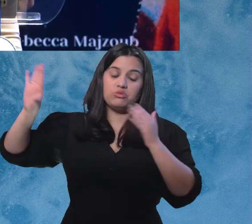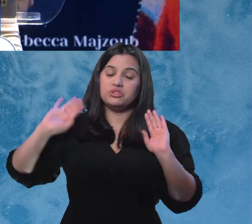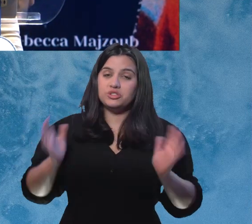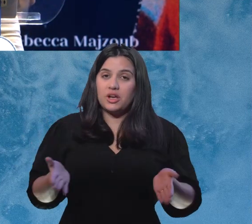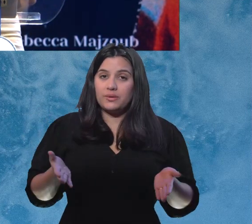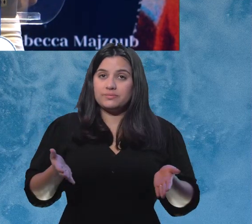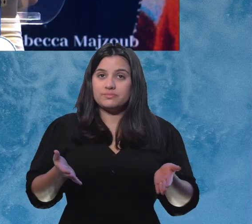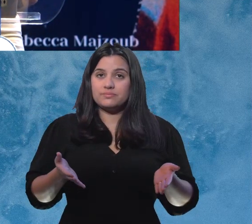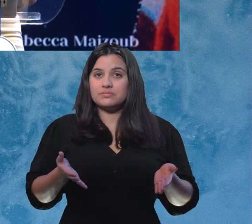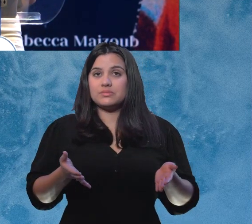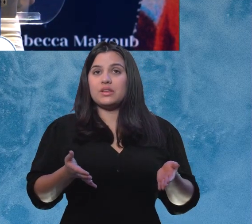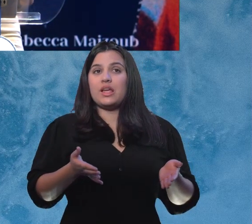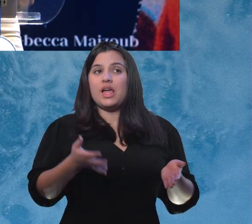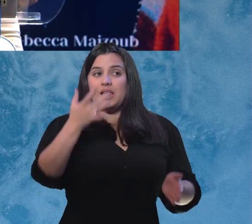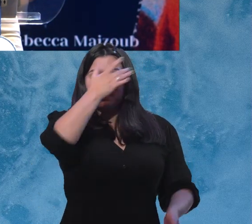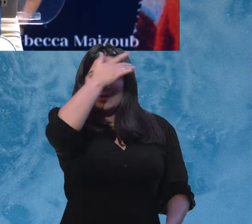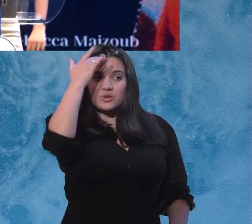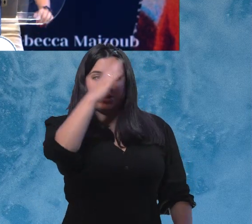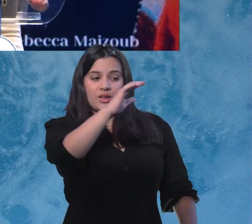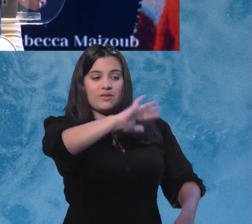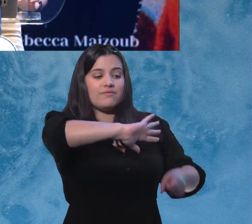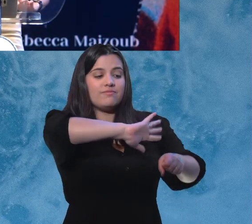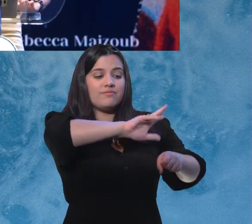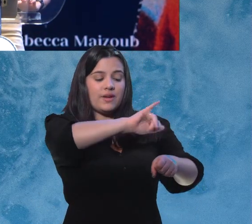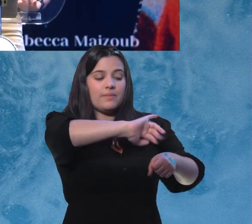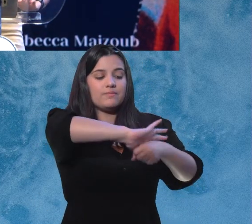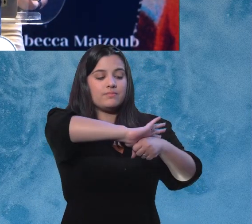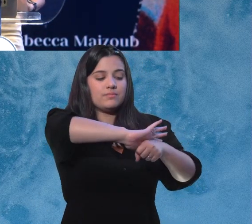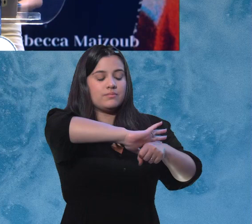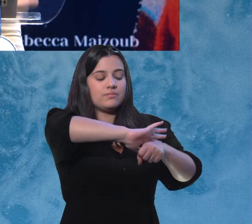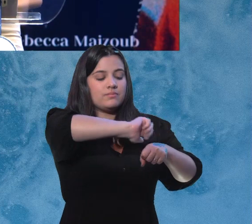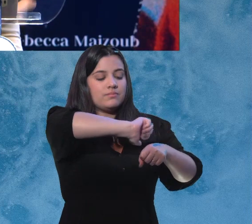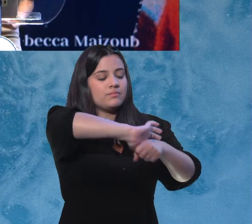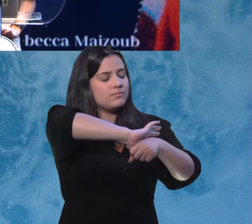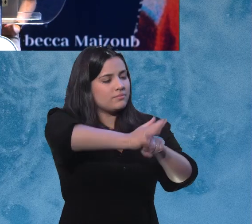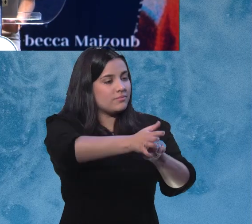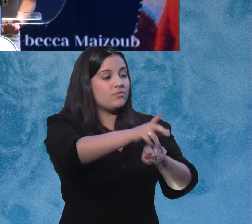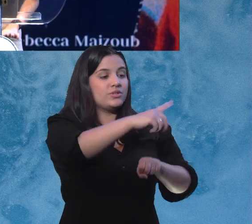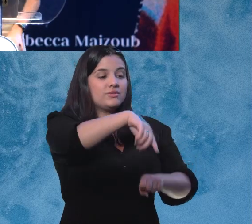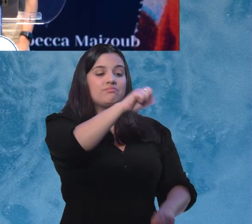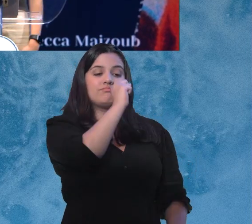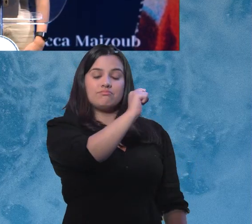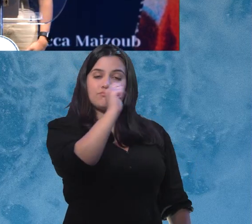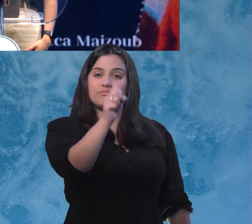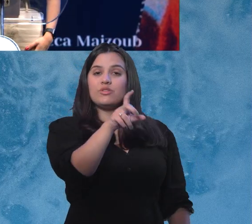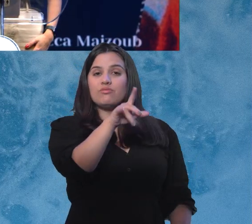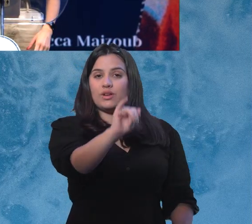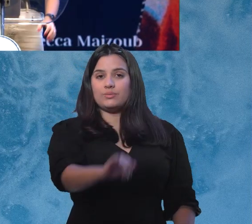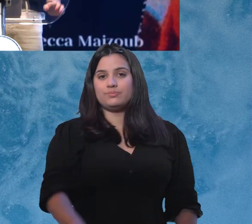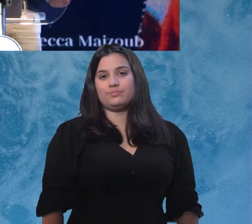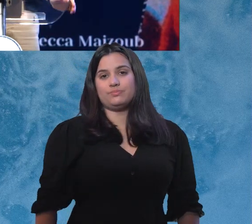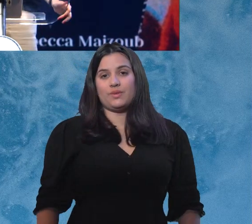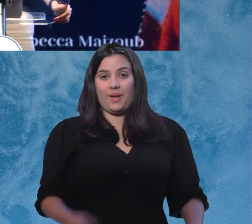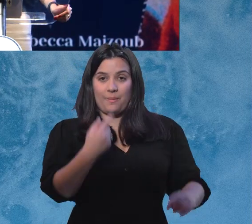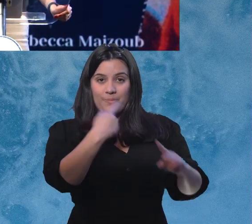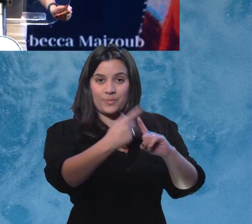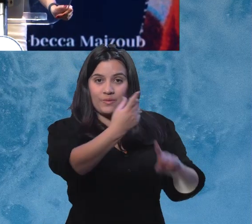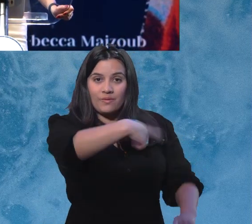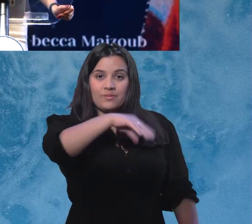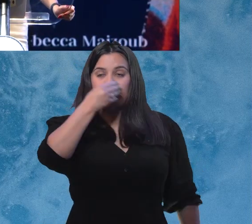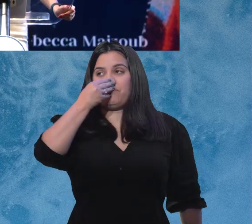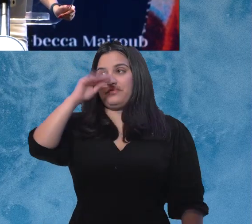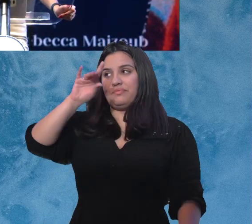os aniquilarão. Quando enfrentarem os amalequitas e cananeus na batalha, serão massacrados, porque vocês abandonaram o